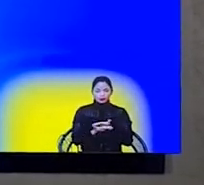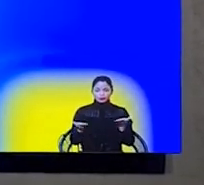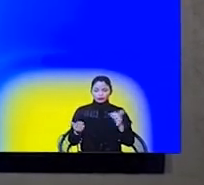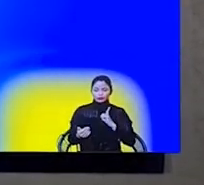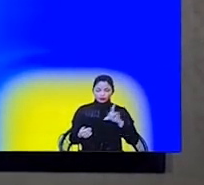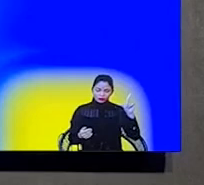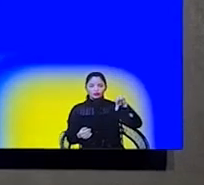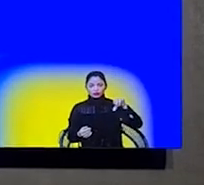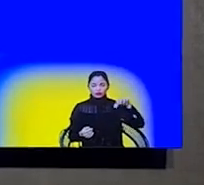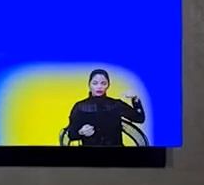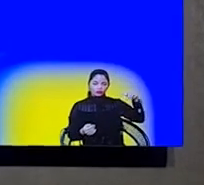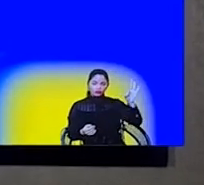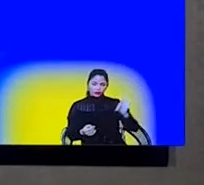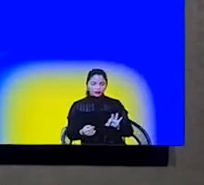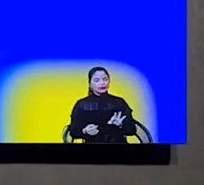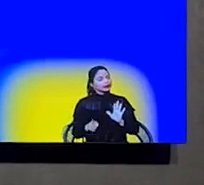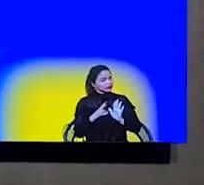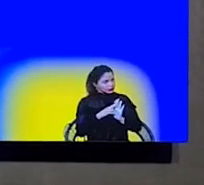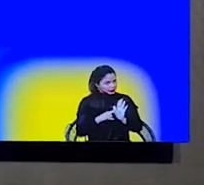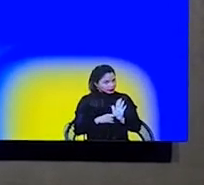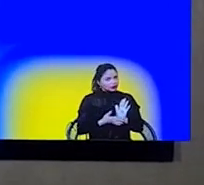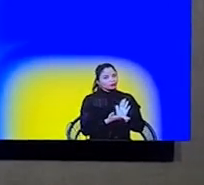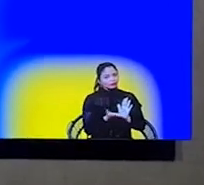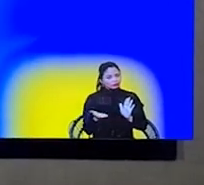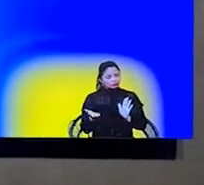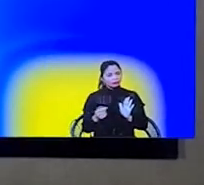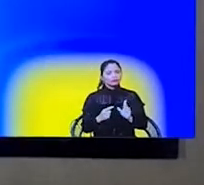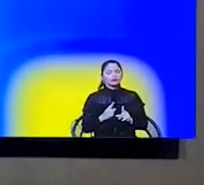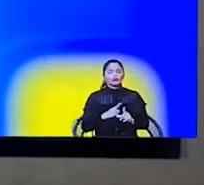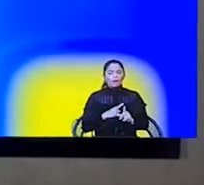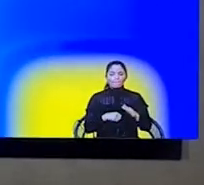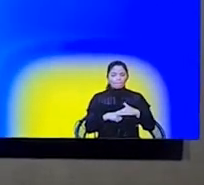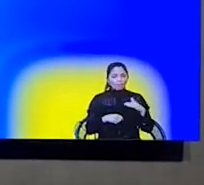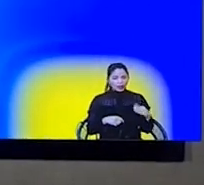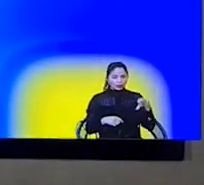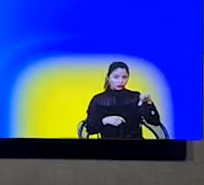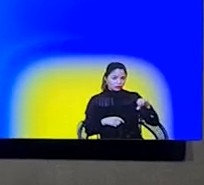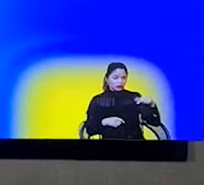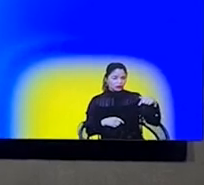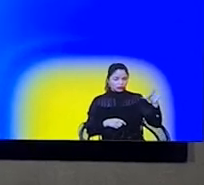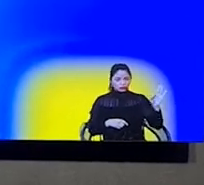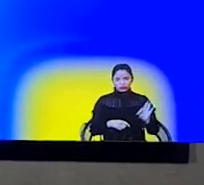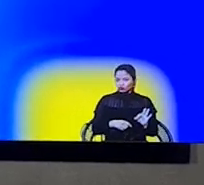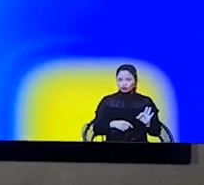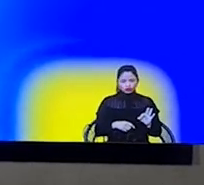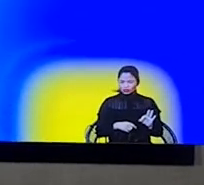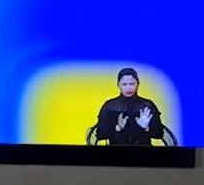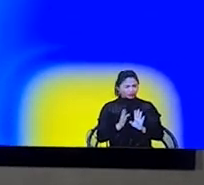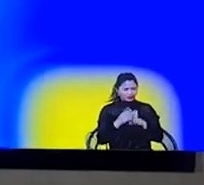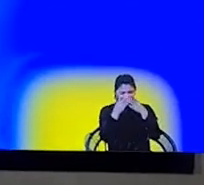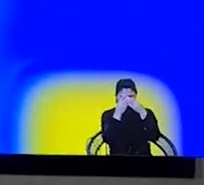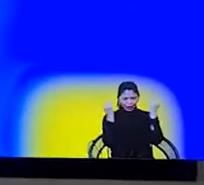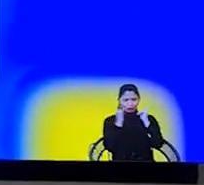de 97%. Essa regra é para você. Se você tiver mais de 97%, desconsidere o que eu falei, que o Magalu